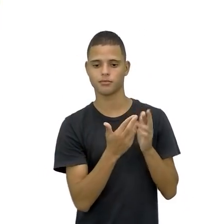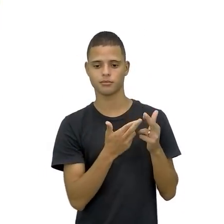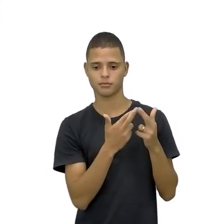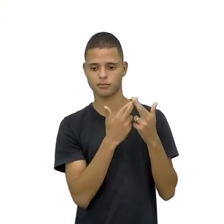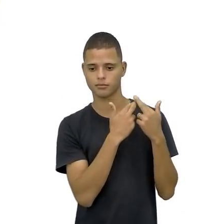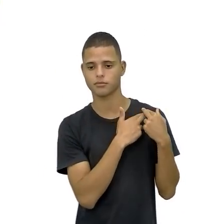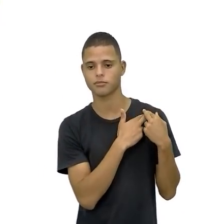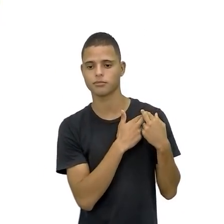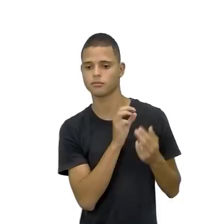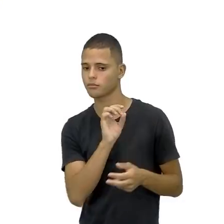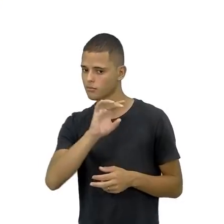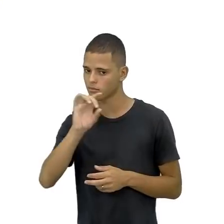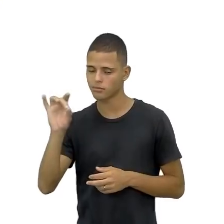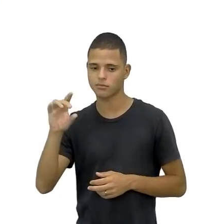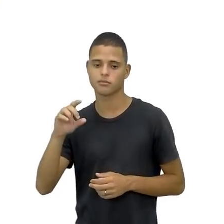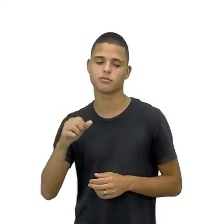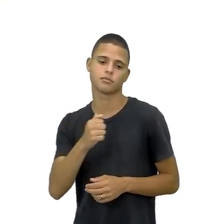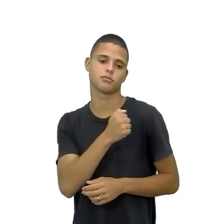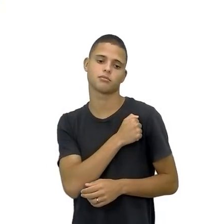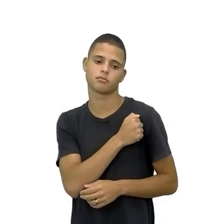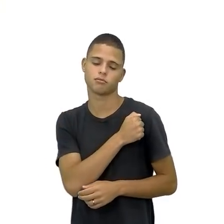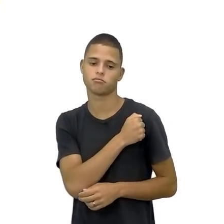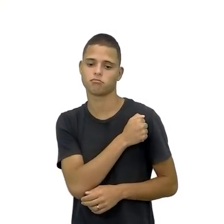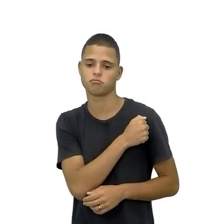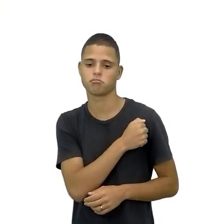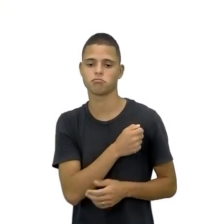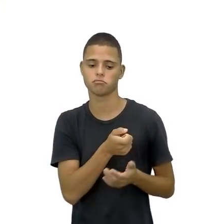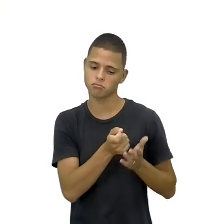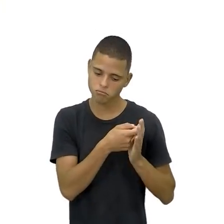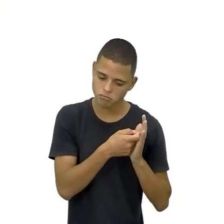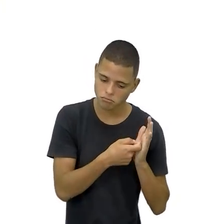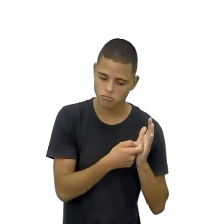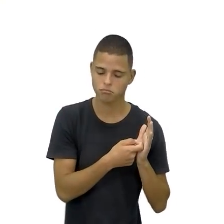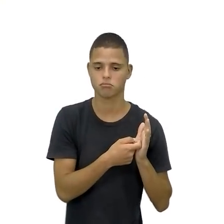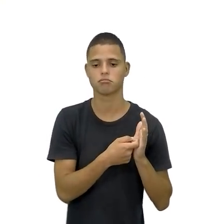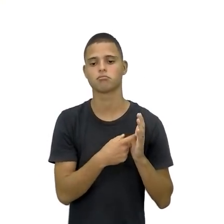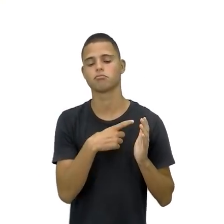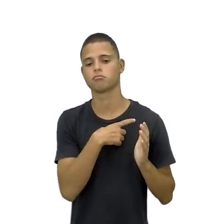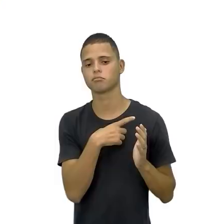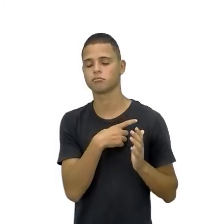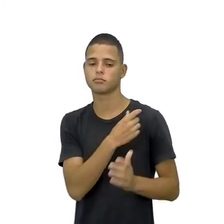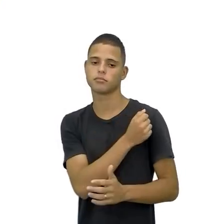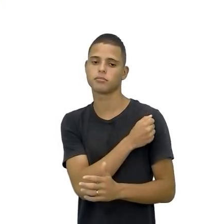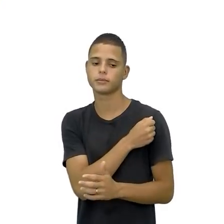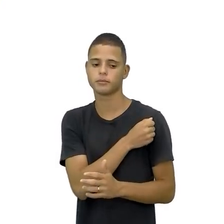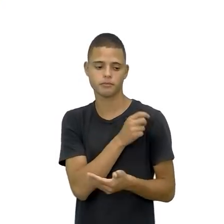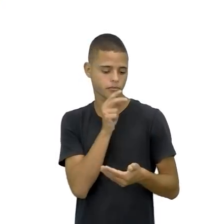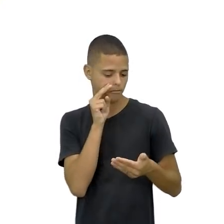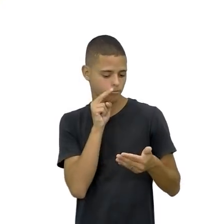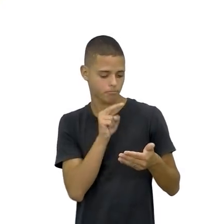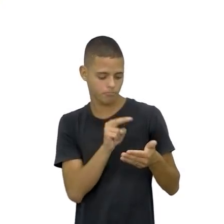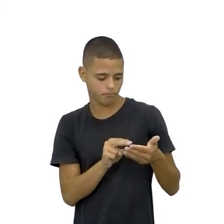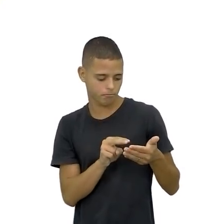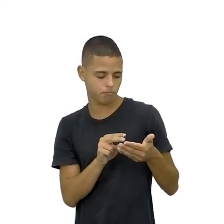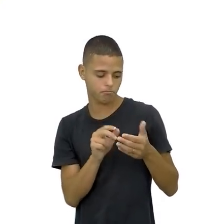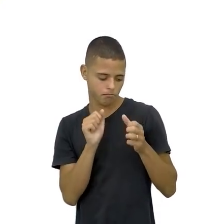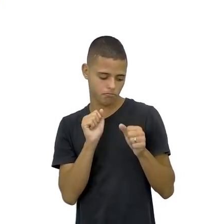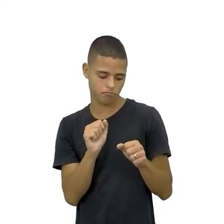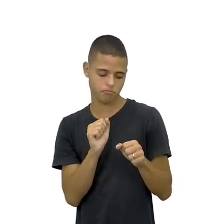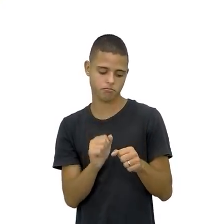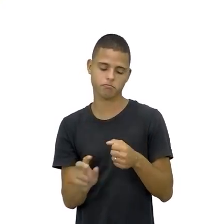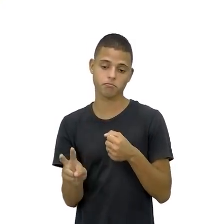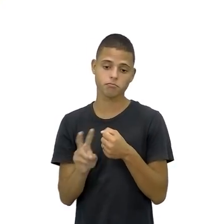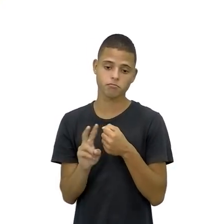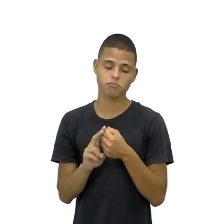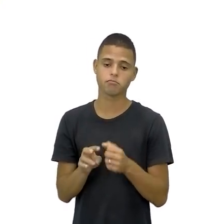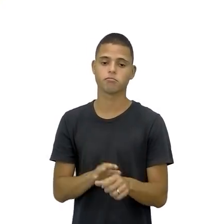por haverá os estudantes que vão anotar, haverá o estudante que irá ler, né? E aquele que pode verbalizar para o